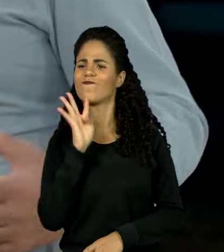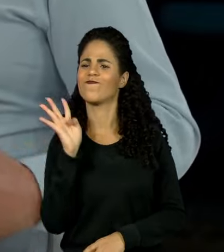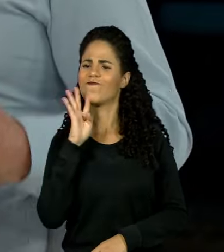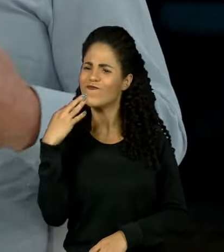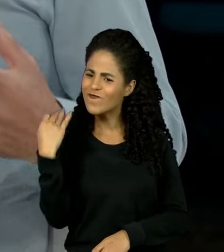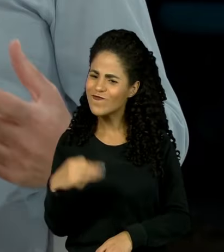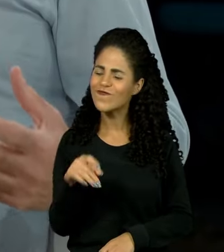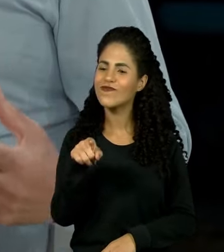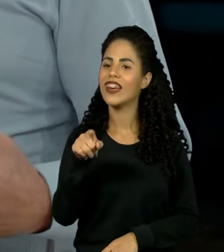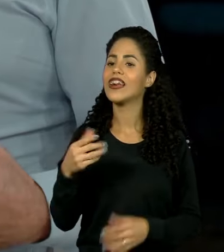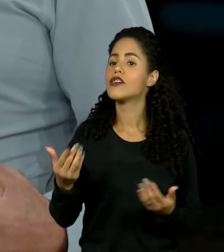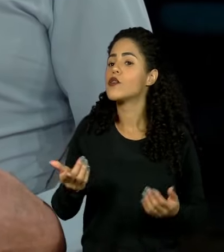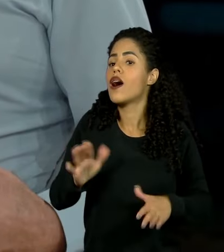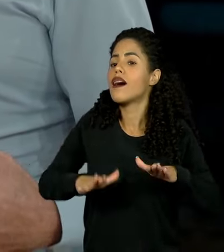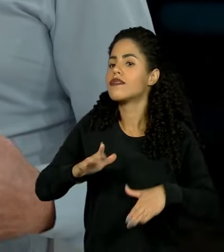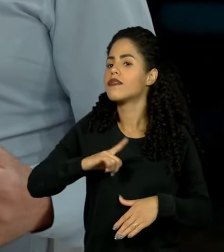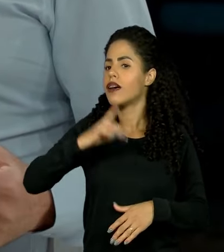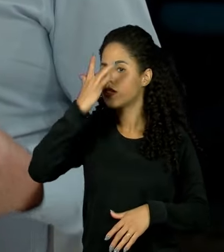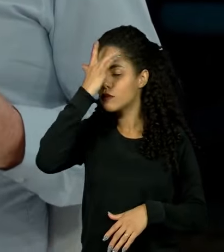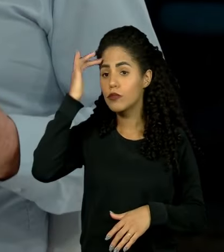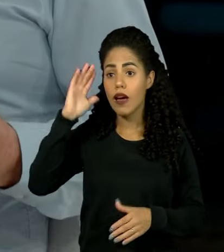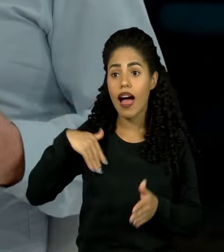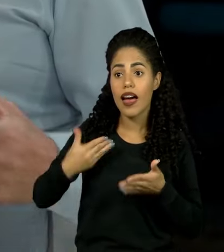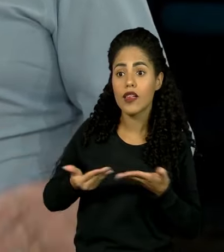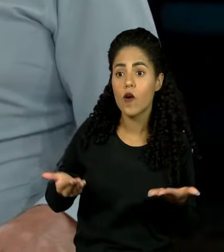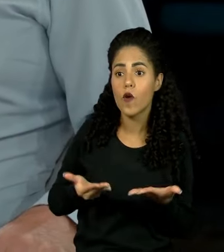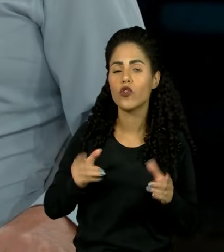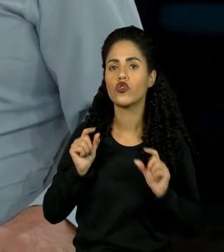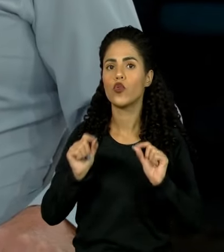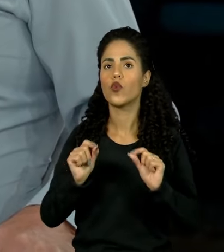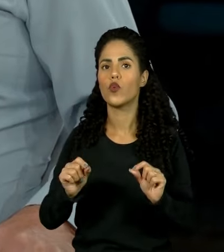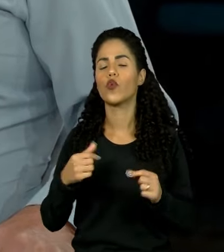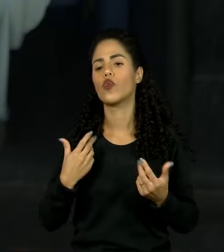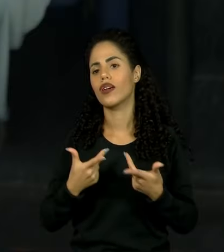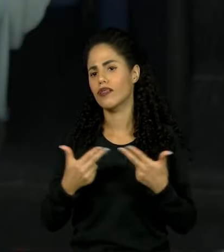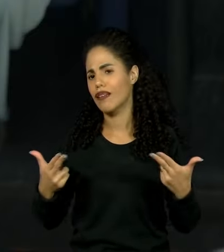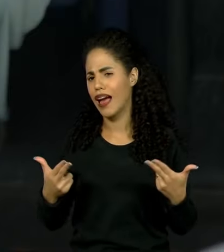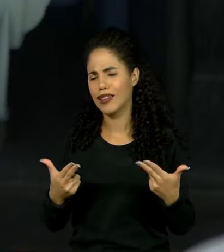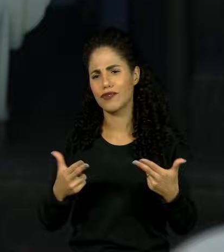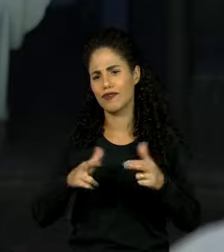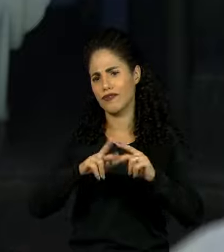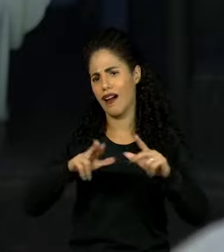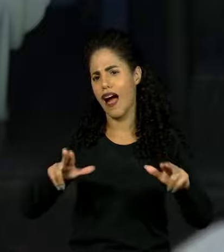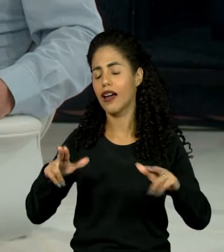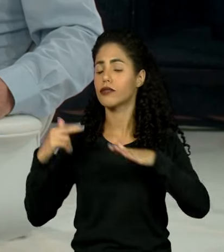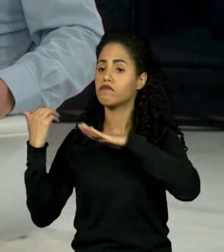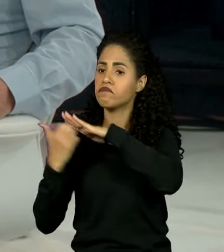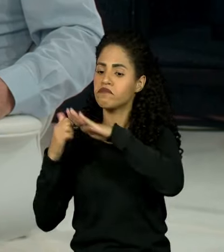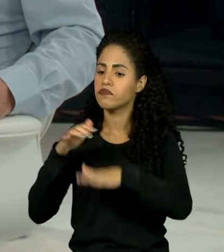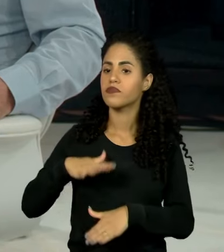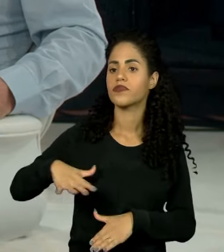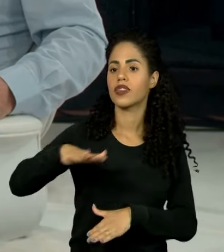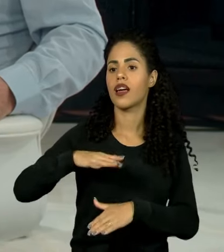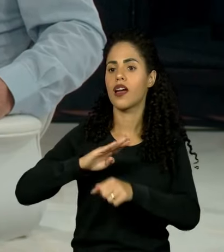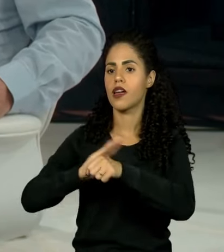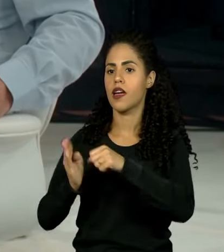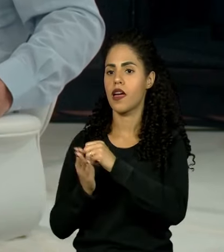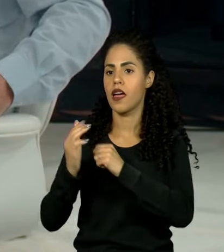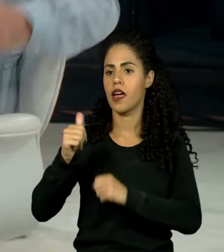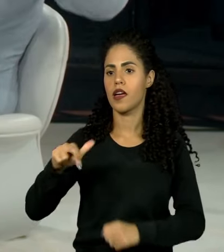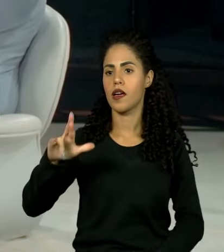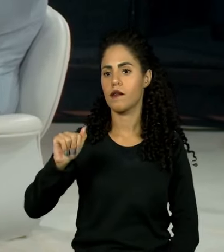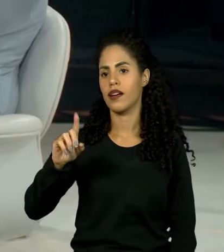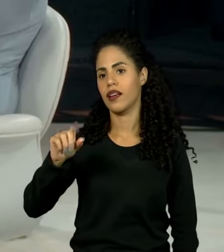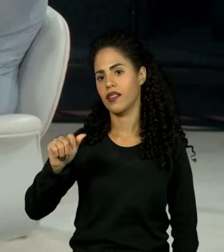tão bacanas é que as pessoas até hoje tem aquilo a fábrica Bangu você pega ali no bairro de Maria da grá como